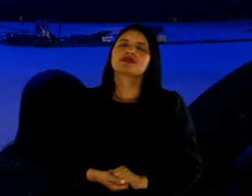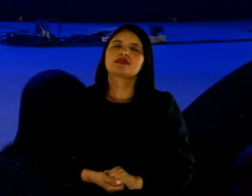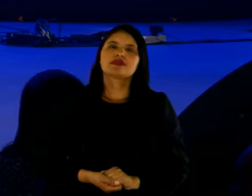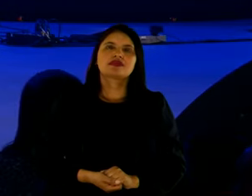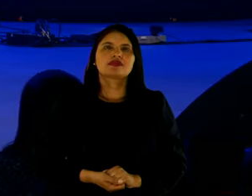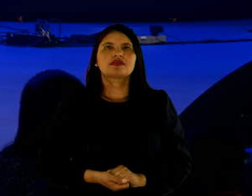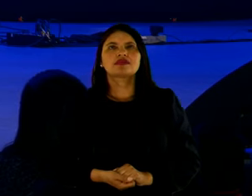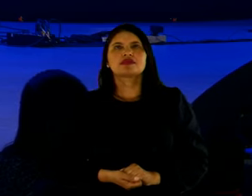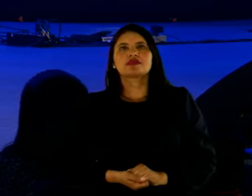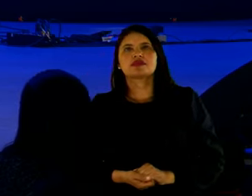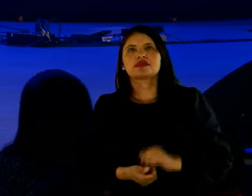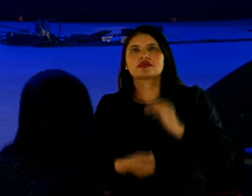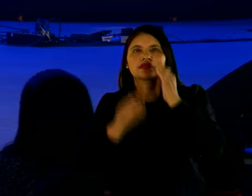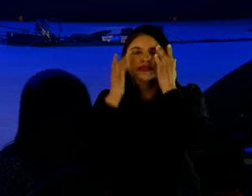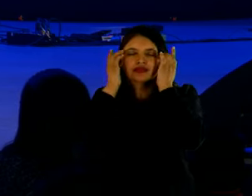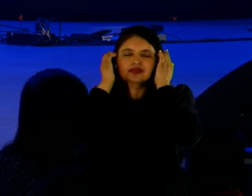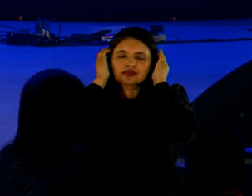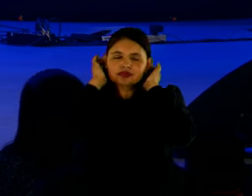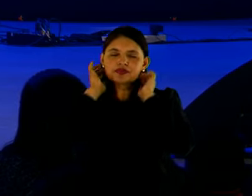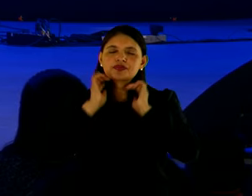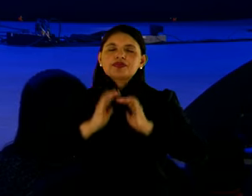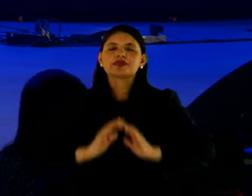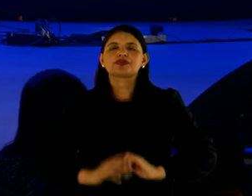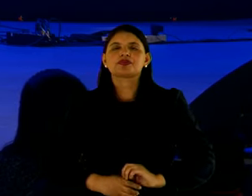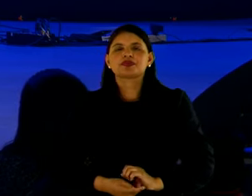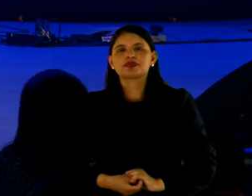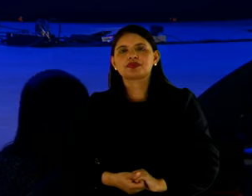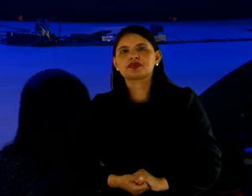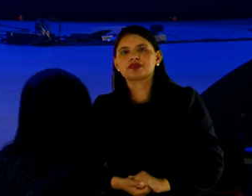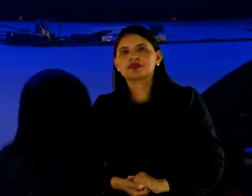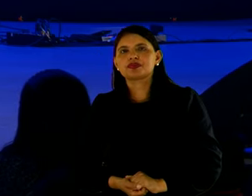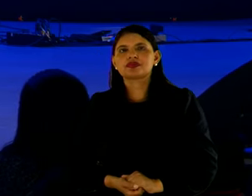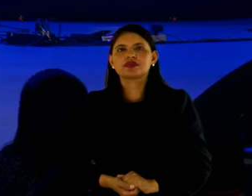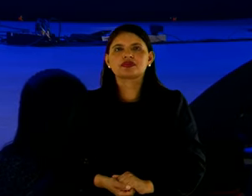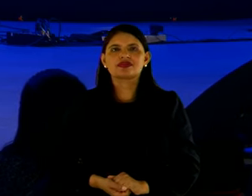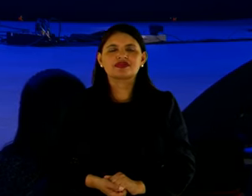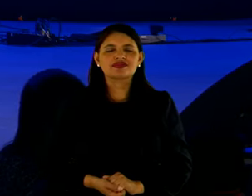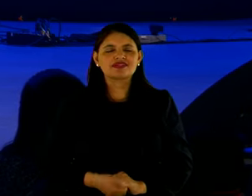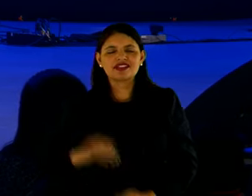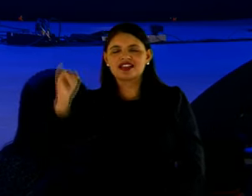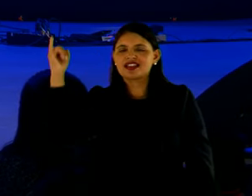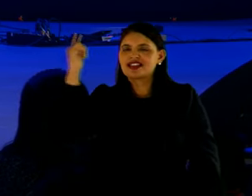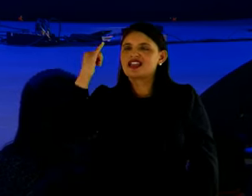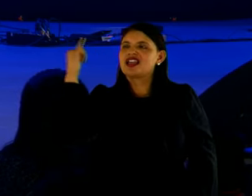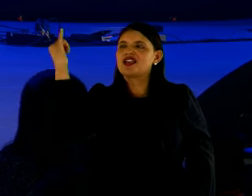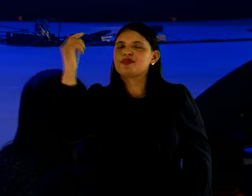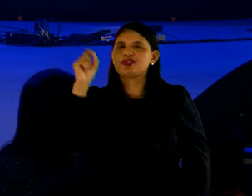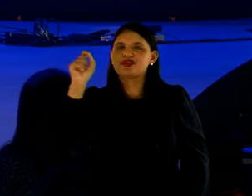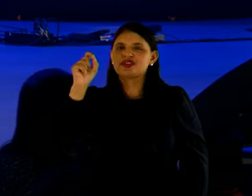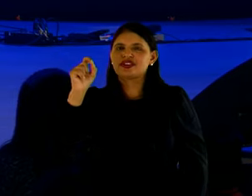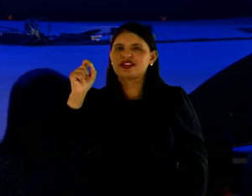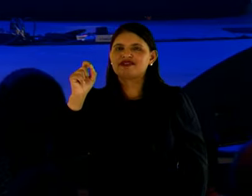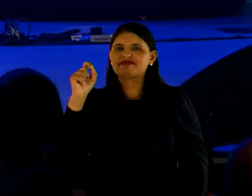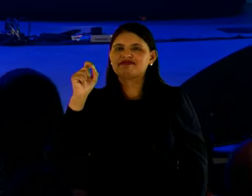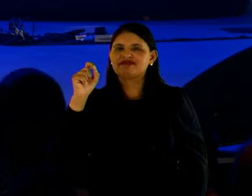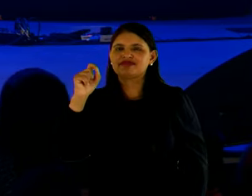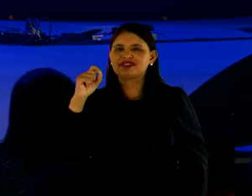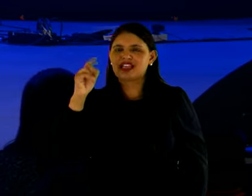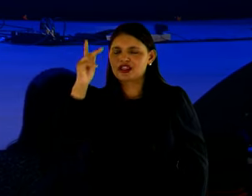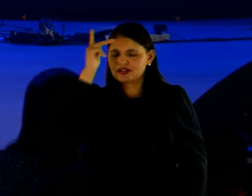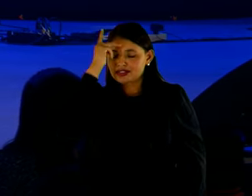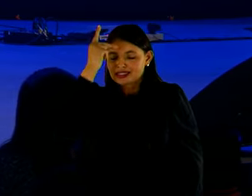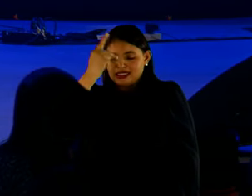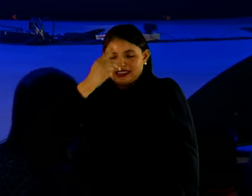jogar ao mar o seu Jonas? É reconhecer o seu erro, o meu erro. Não tem ninguém aqui